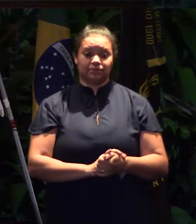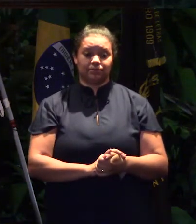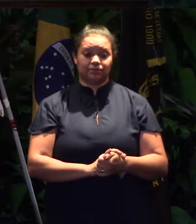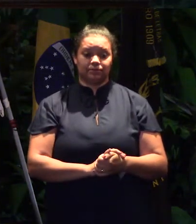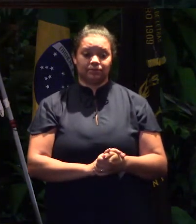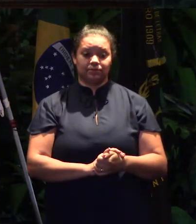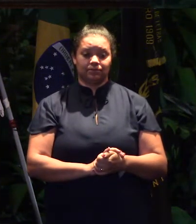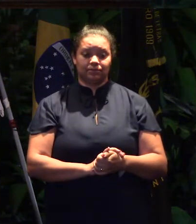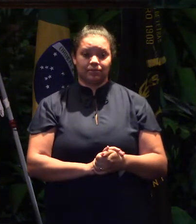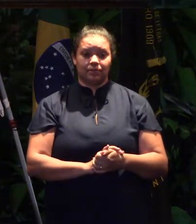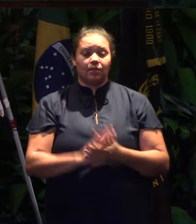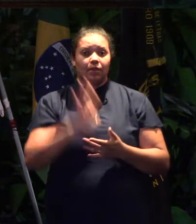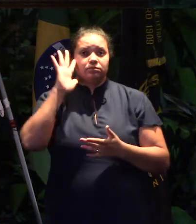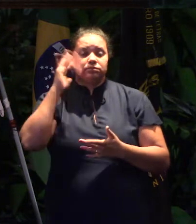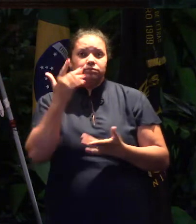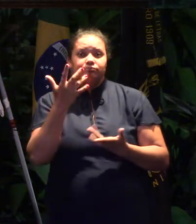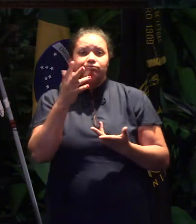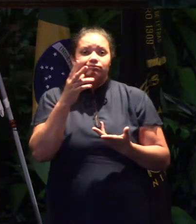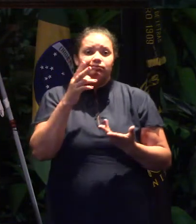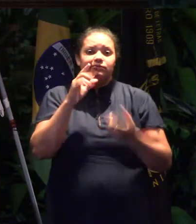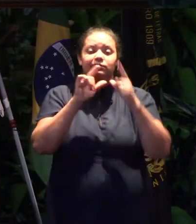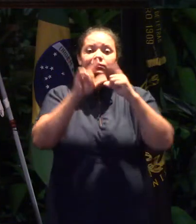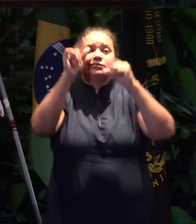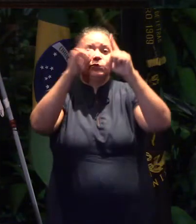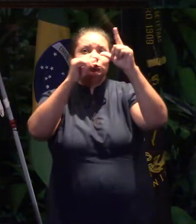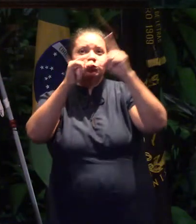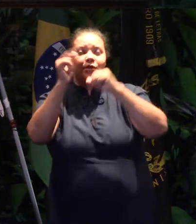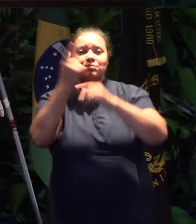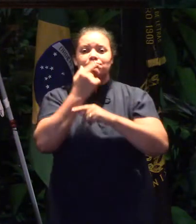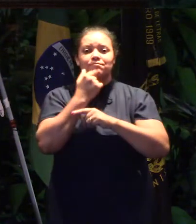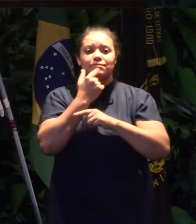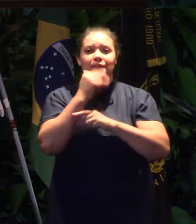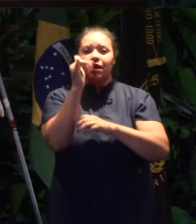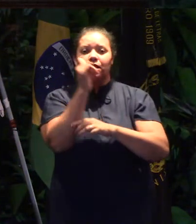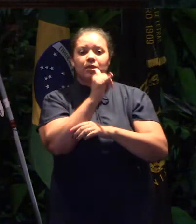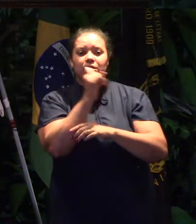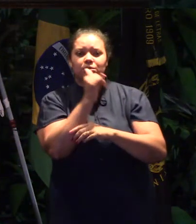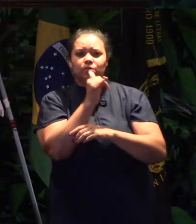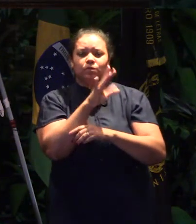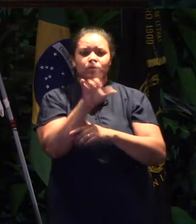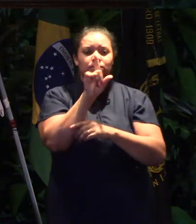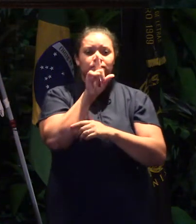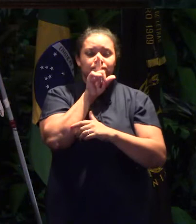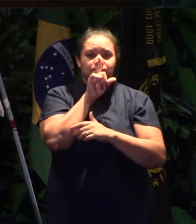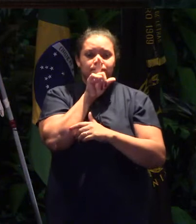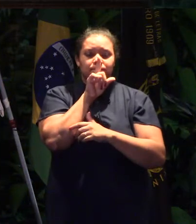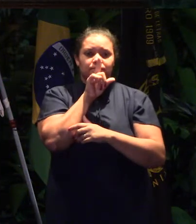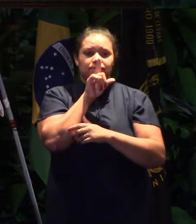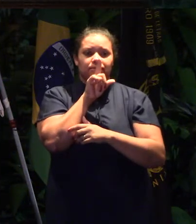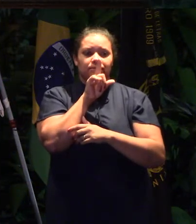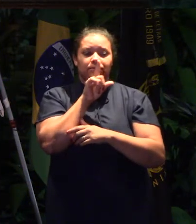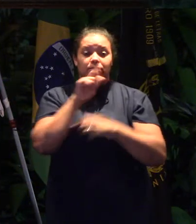Ora, direis ouvir estrelas num céu vermelho italiano, calareis a fala impetuosa da razão. De